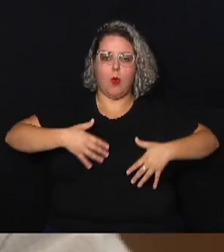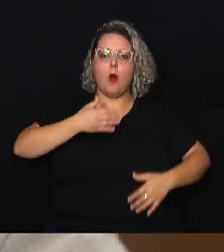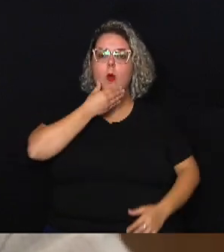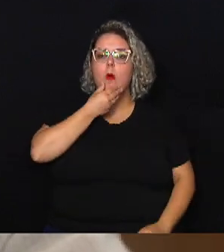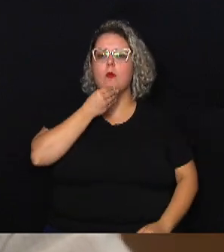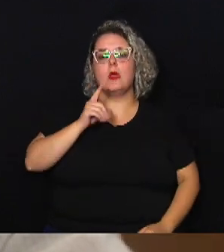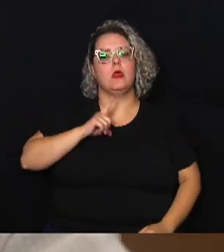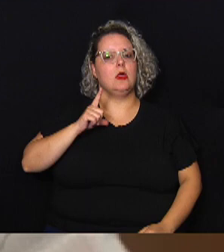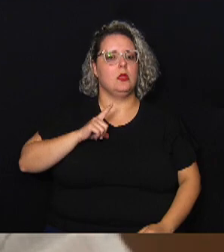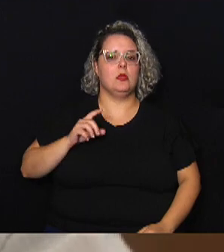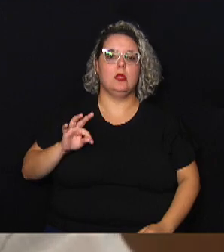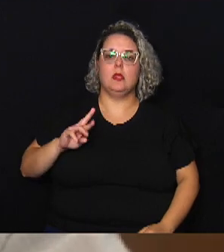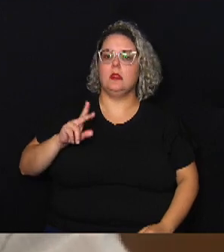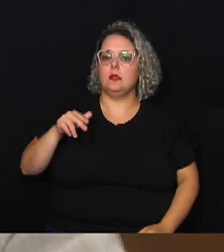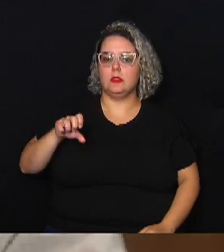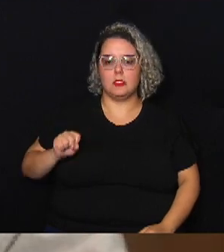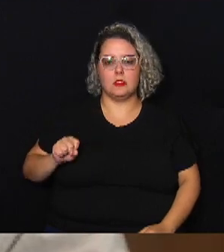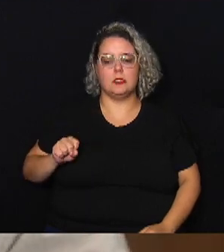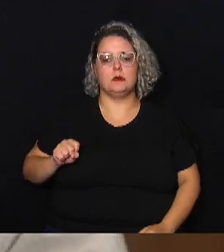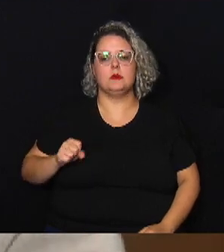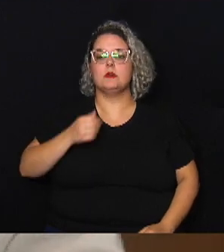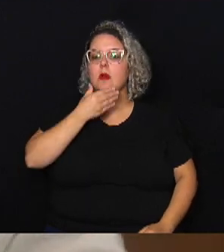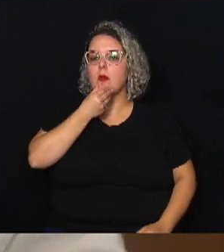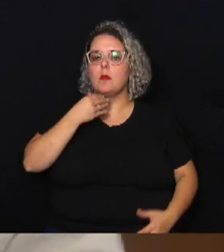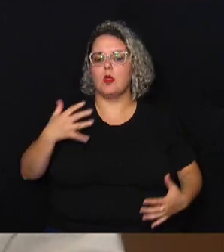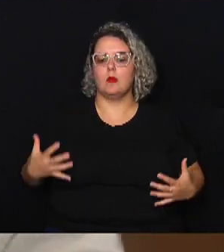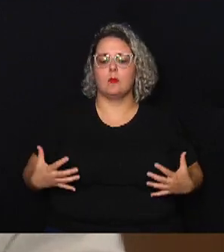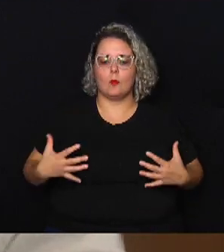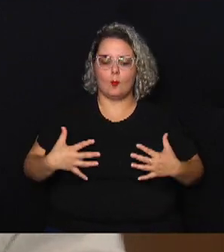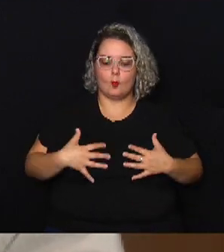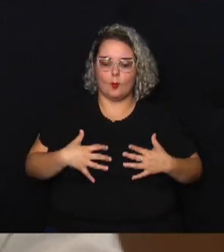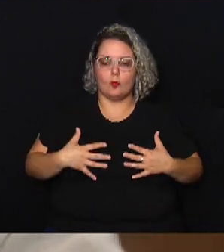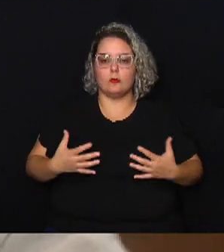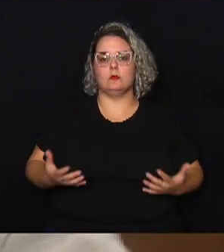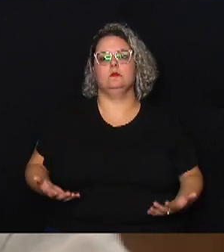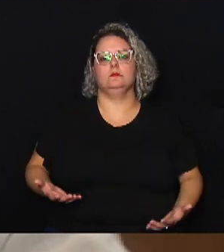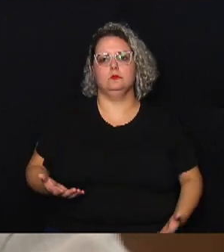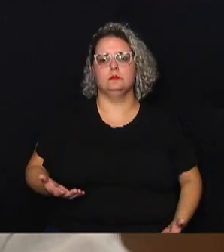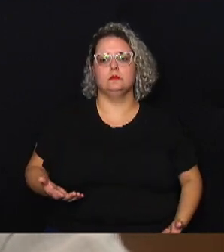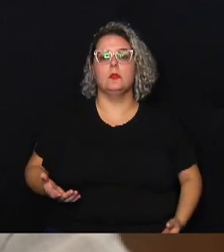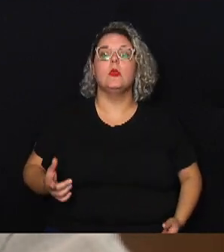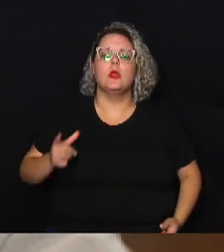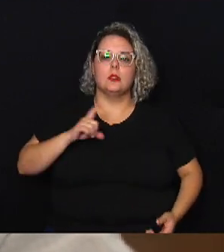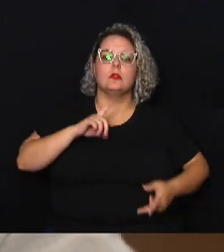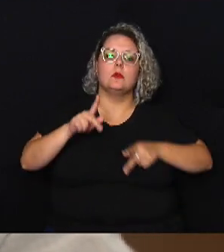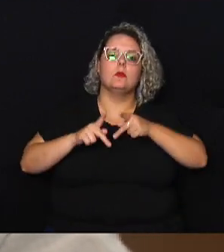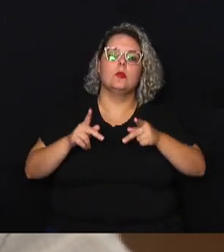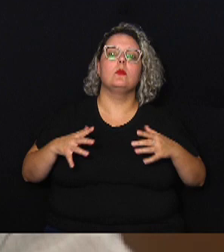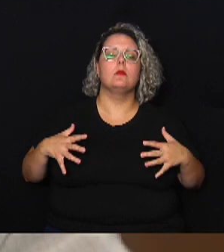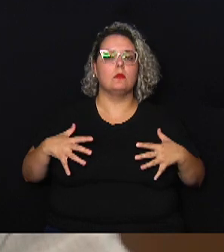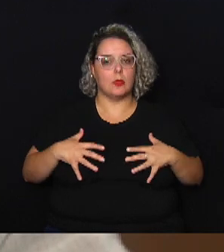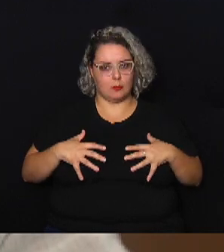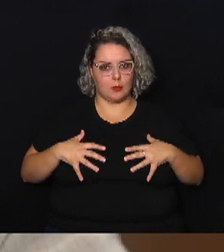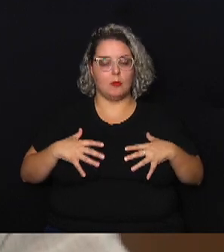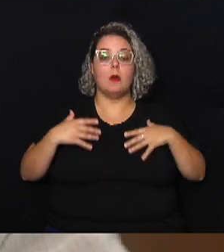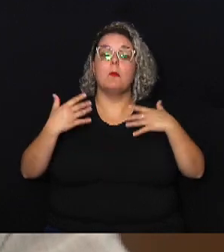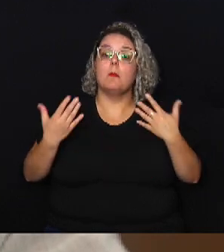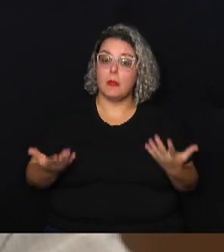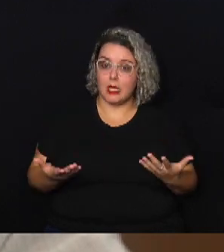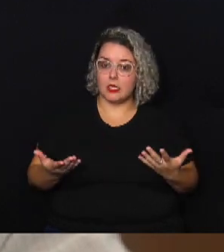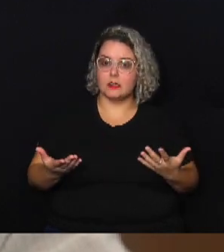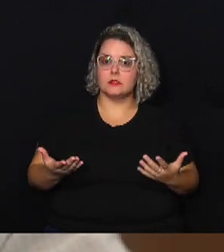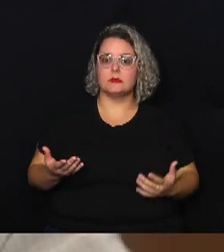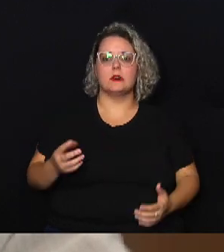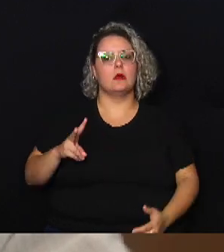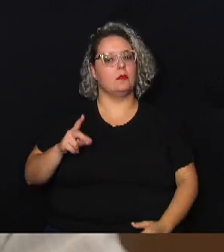trans masculino reduzindo a mama, então acaba que eu tenho um público mais voltado para mama. Mas a